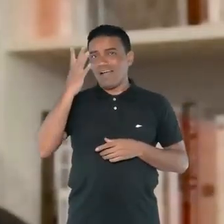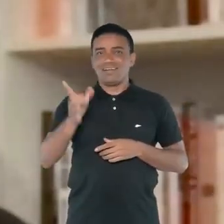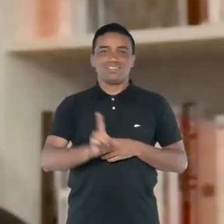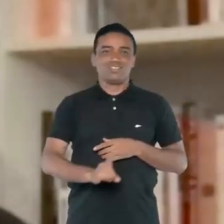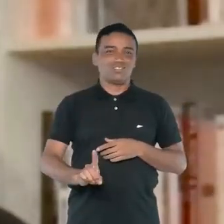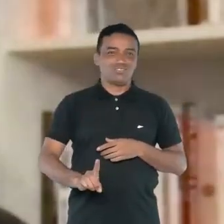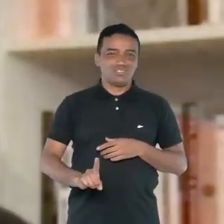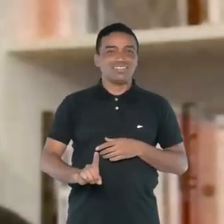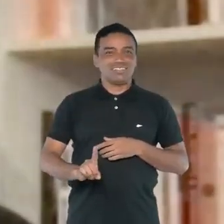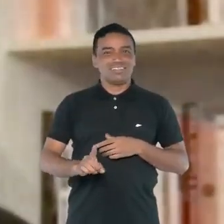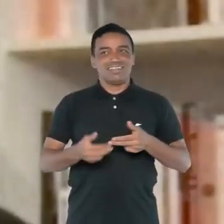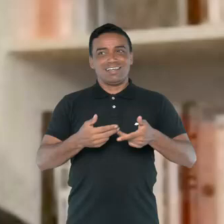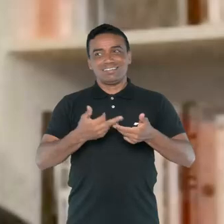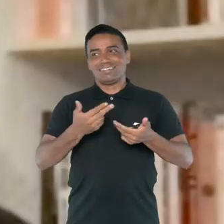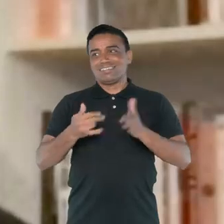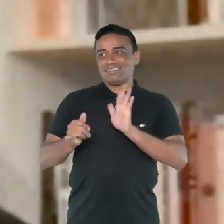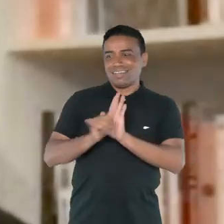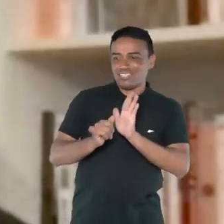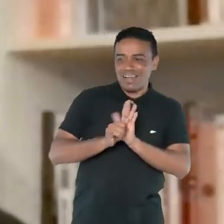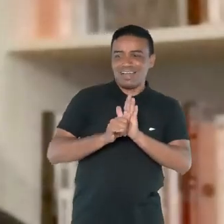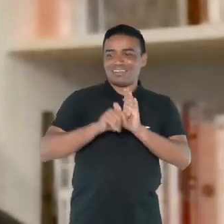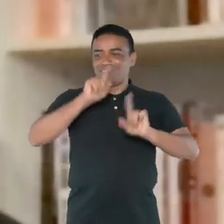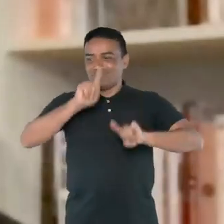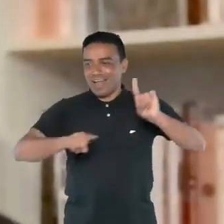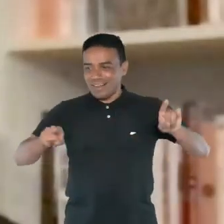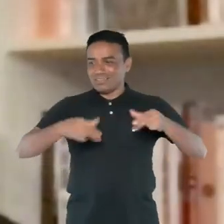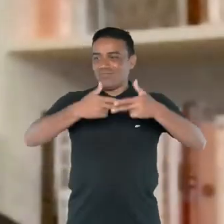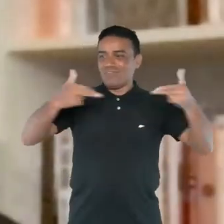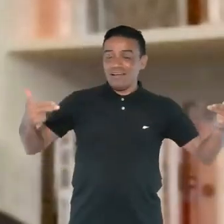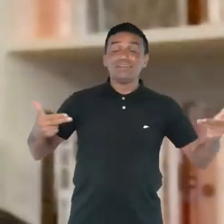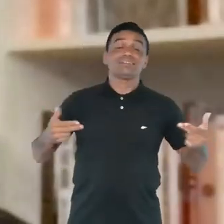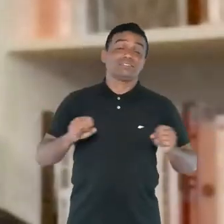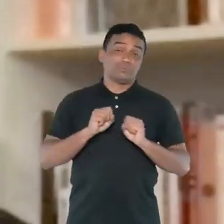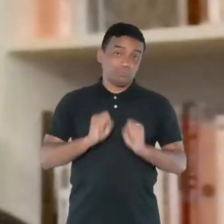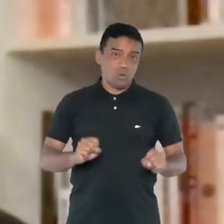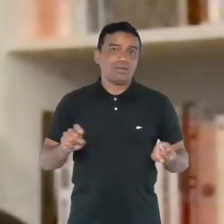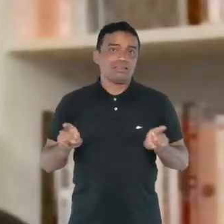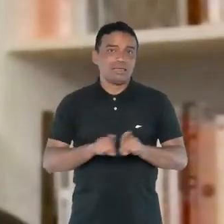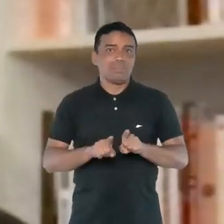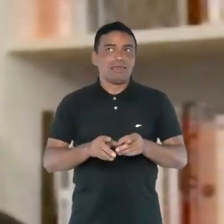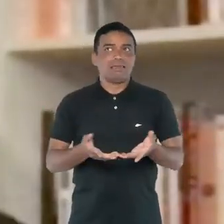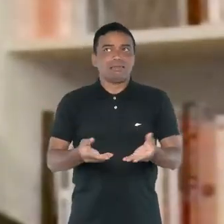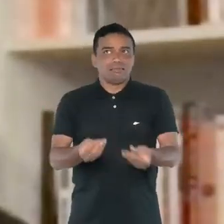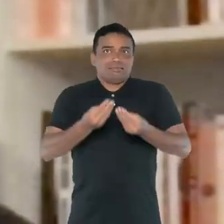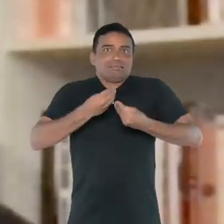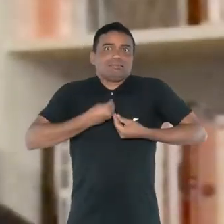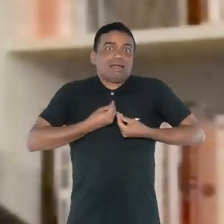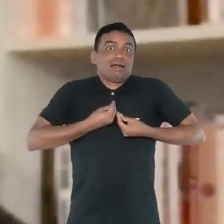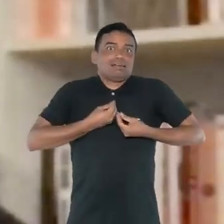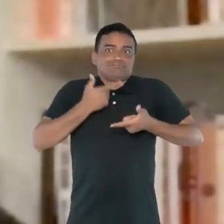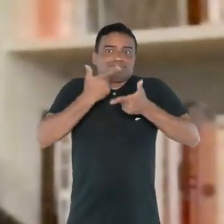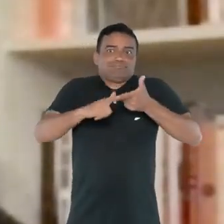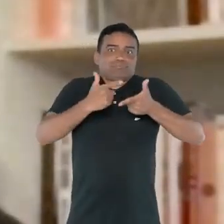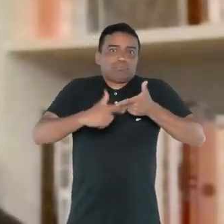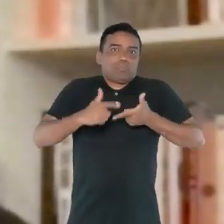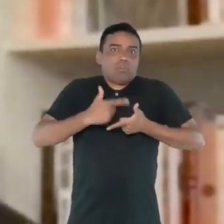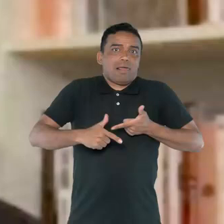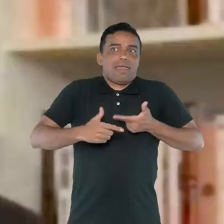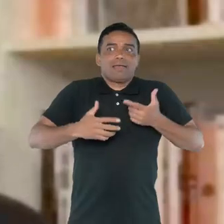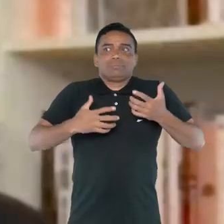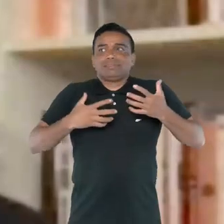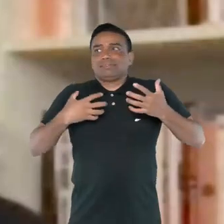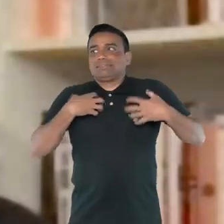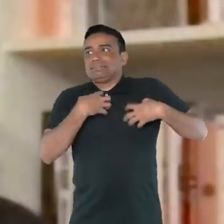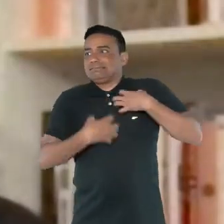não é? Muitas dessas identidades às vezes podem também até trazer certos conflitos internos, não